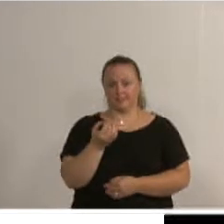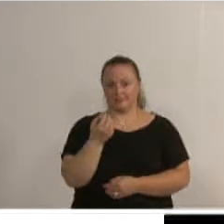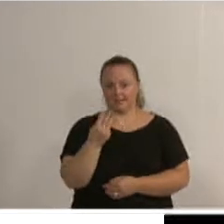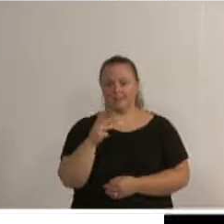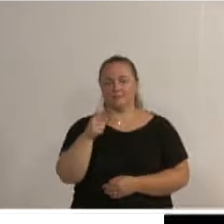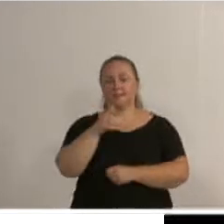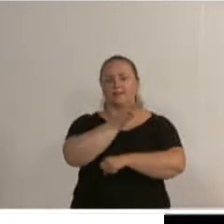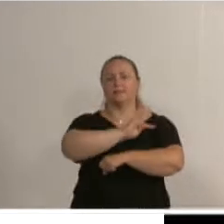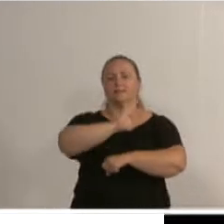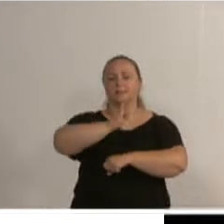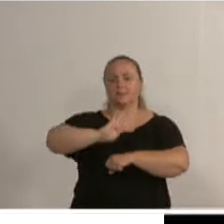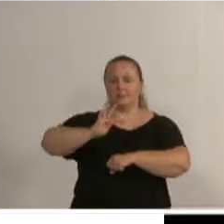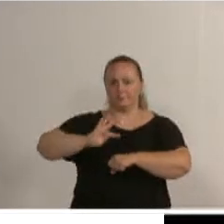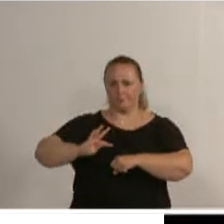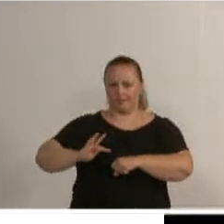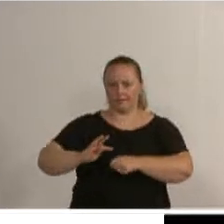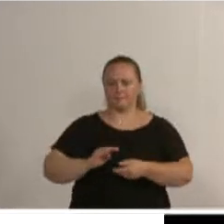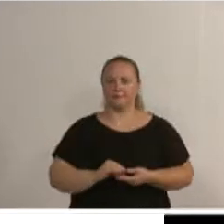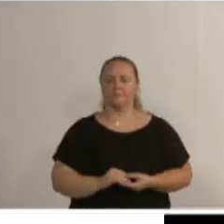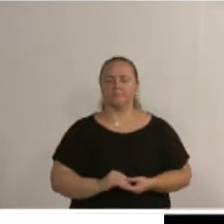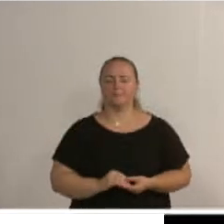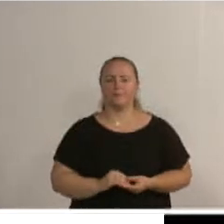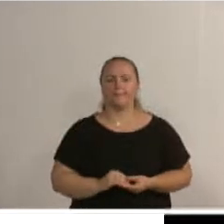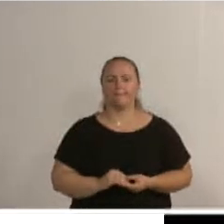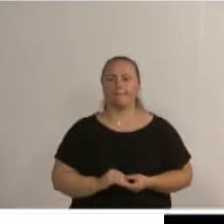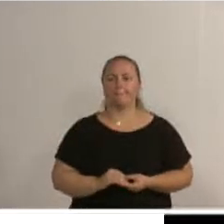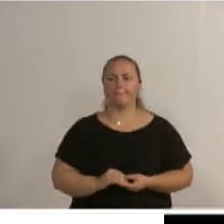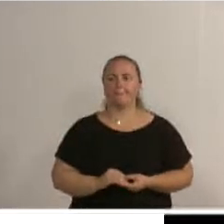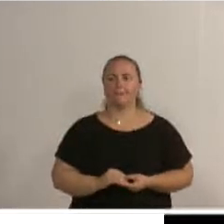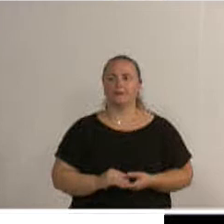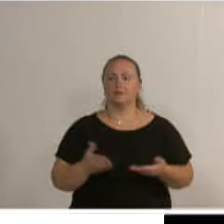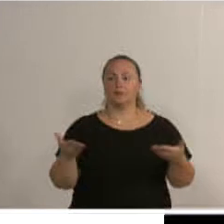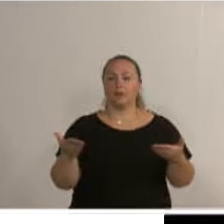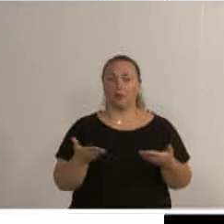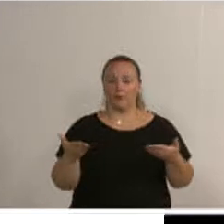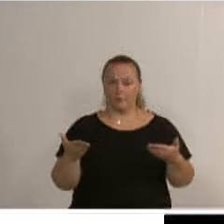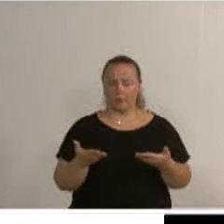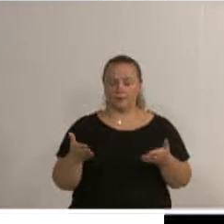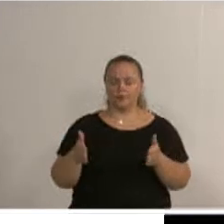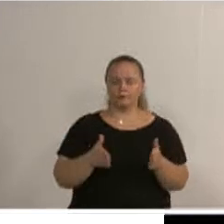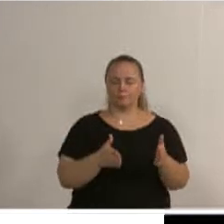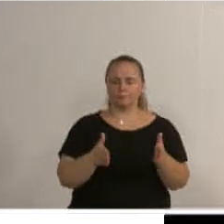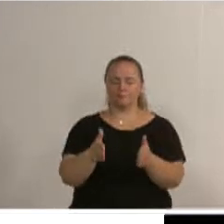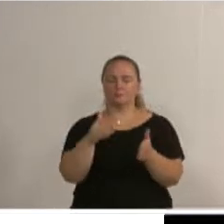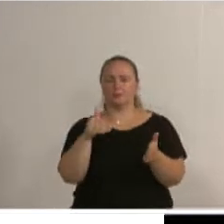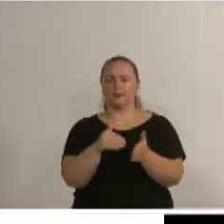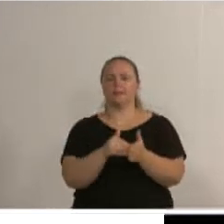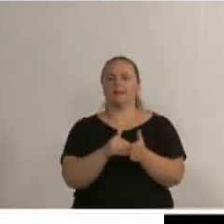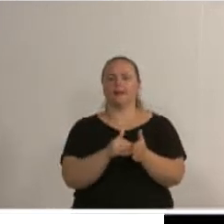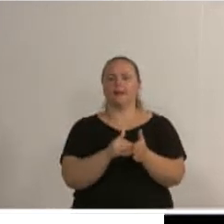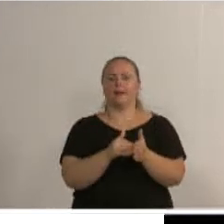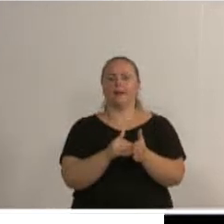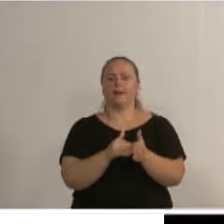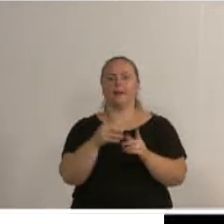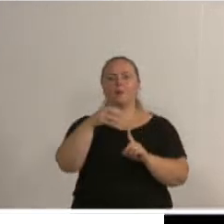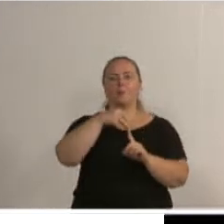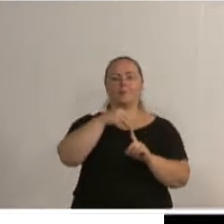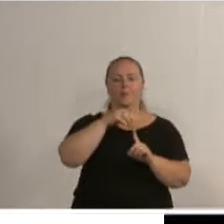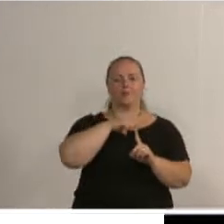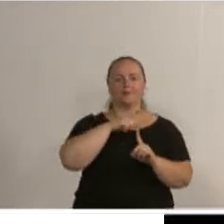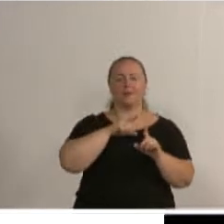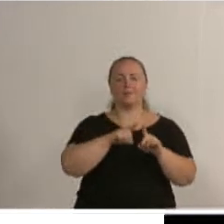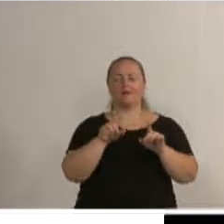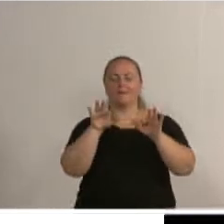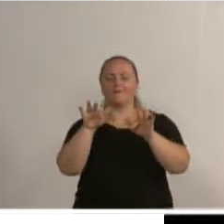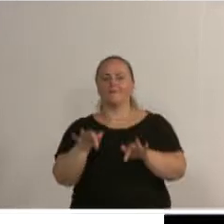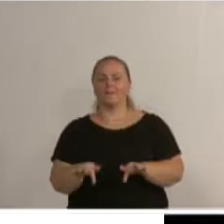Tribés, hoje o Tribés ele faz um caminho que vai até um ponto final e retorna, sendo que ele poderia, como